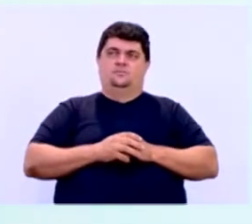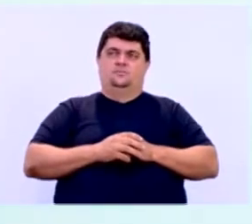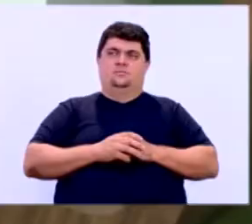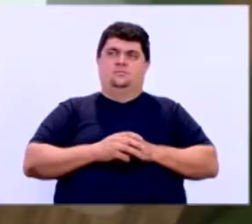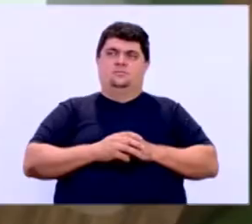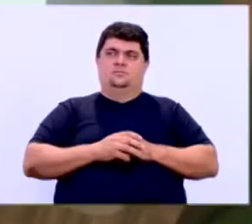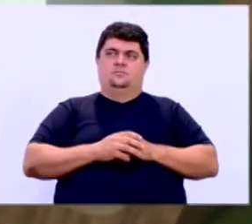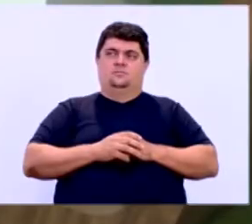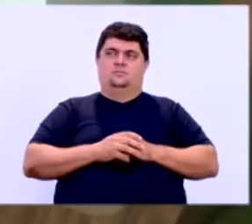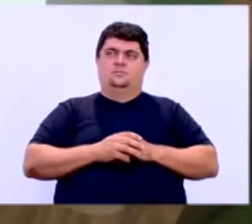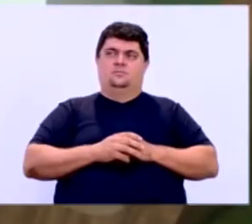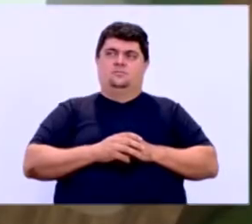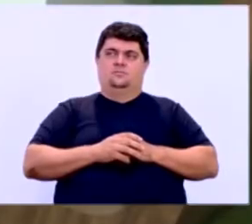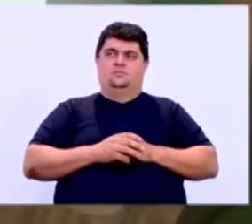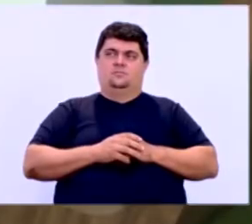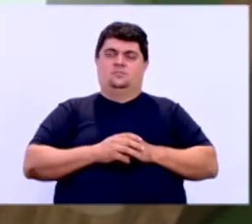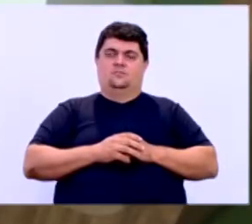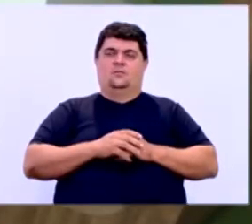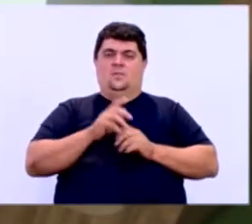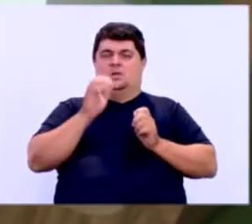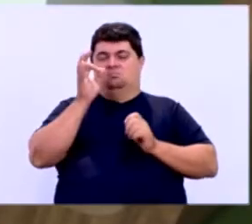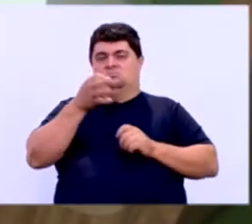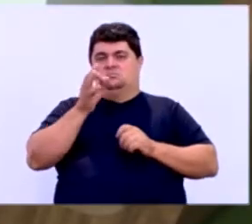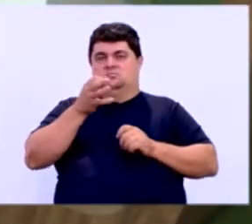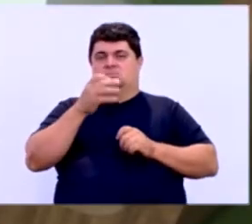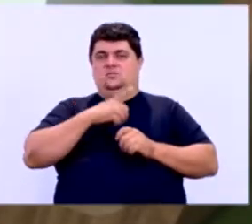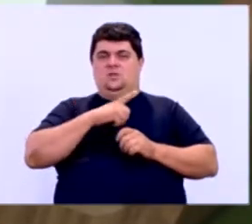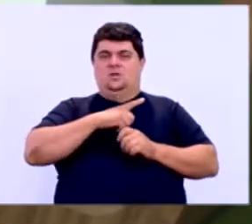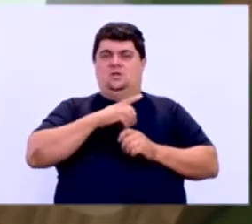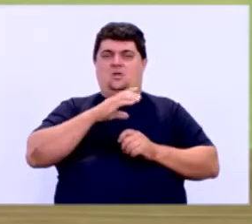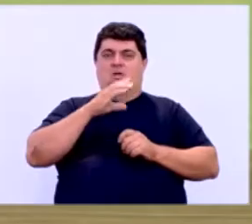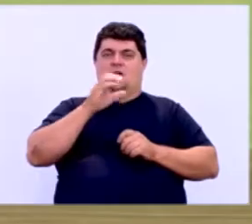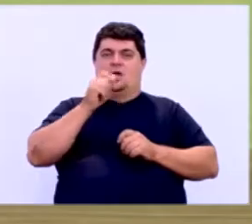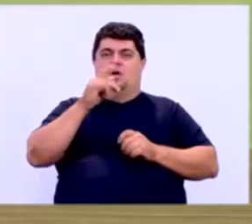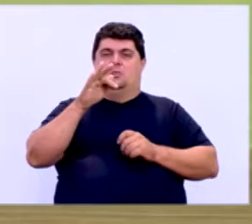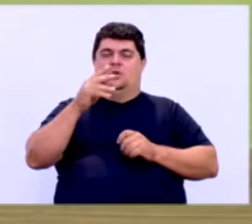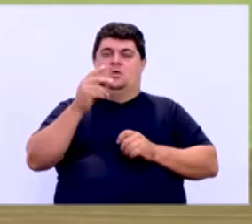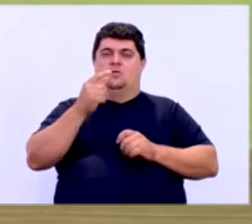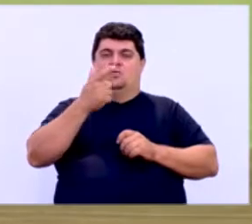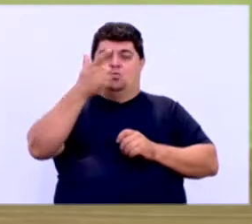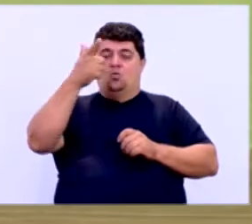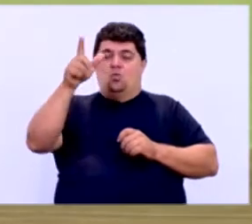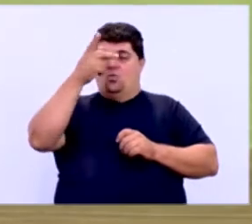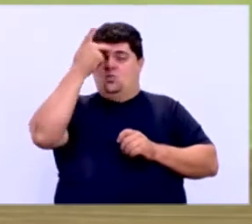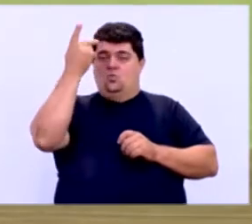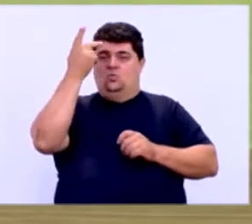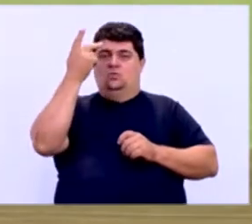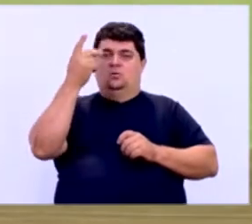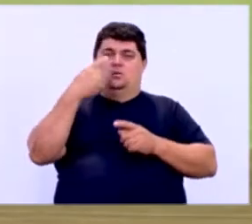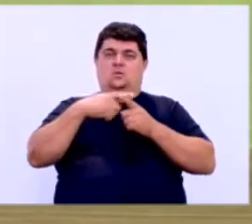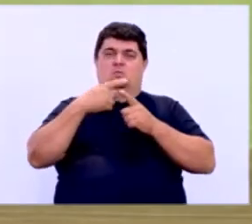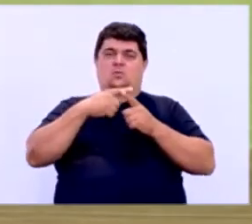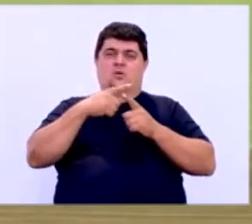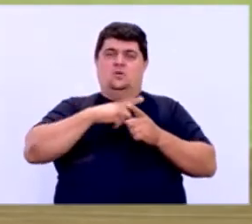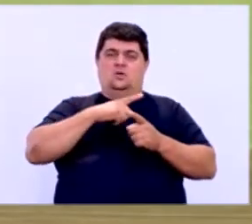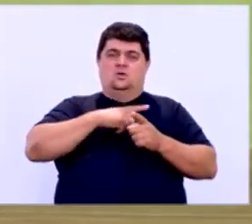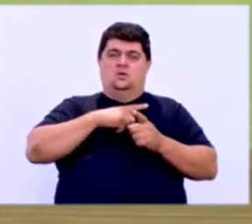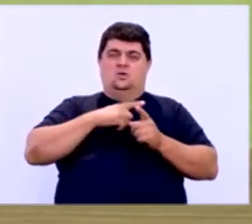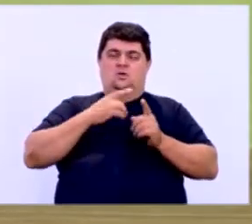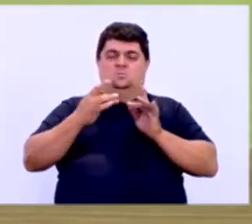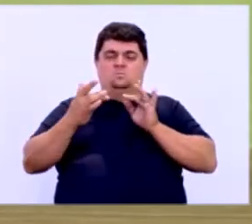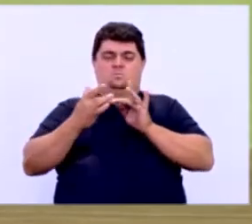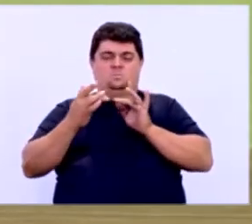Igor? Exatamente. A questão do capital de terceiros aí ela vai estar muito internamente ligada na